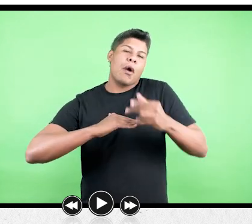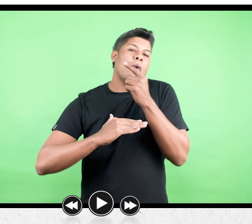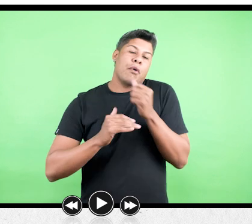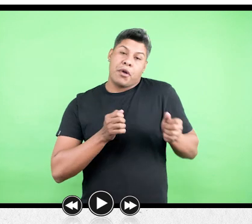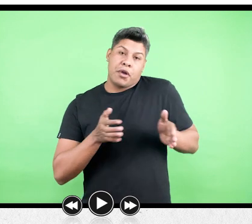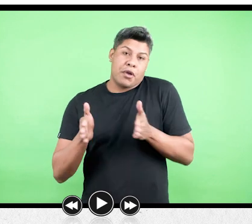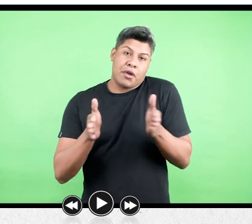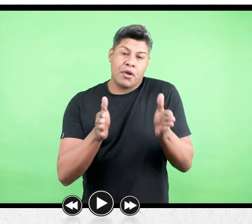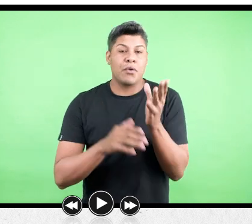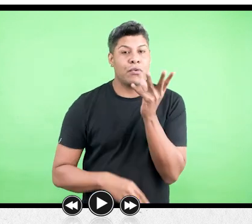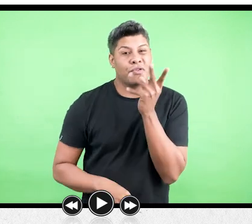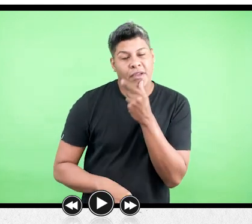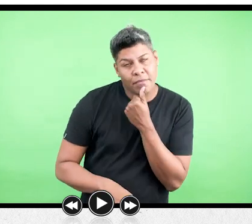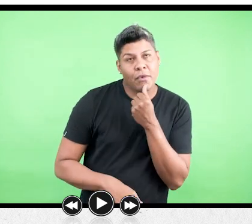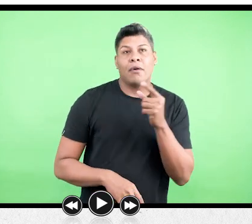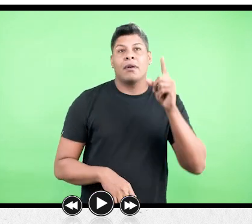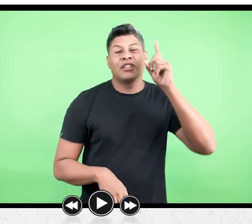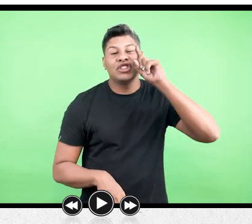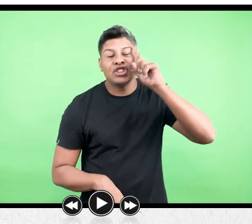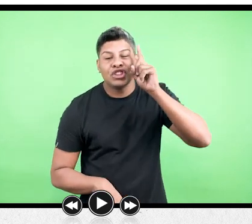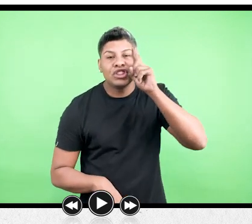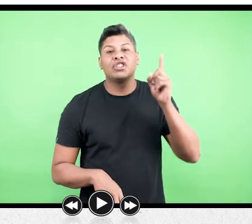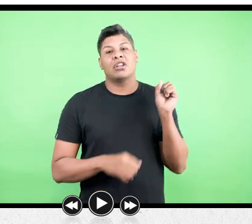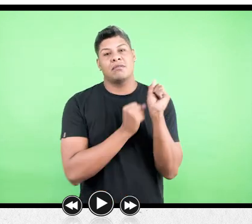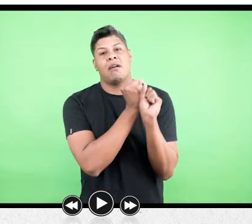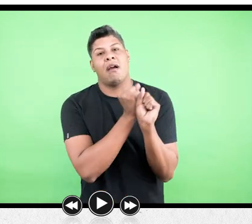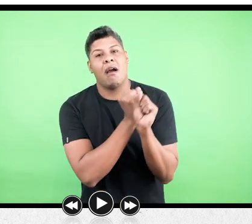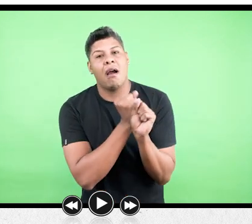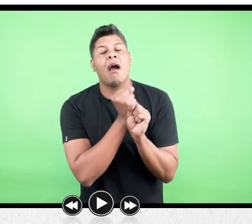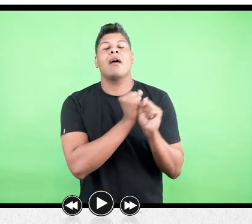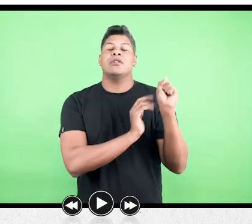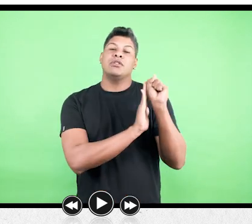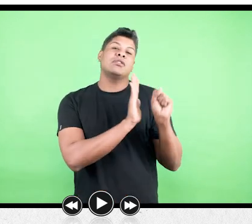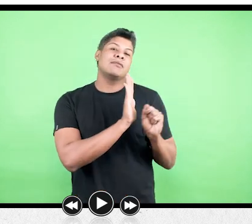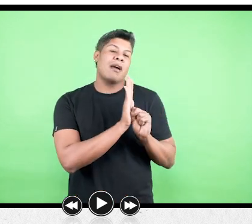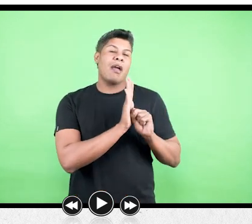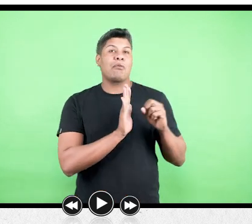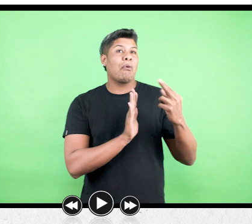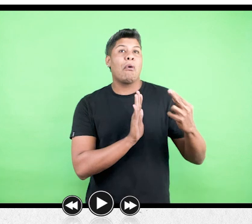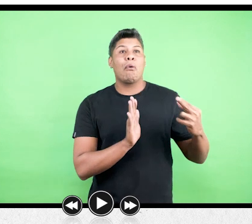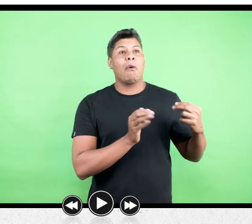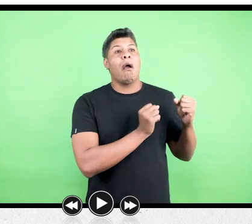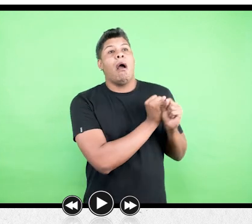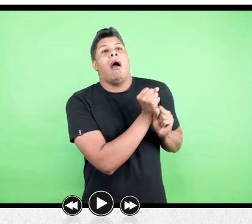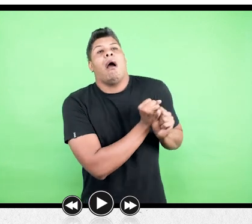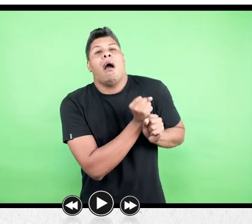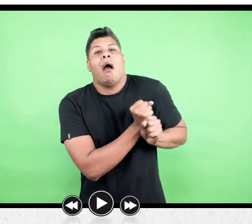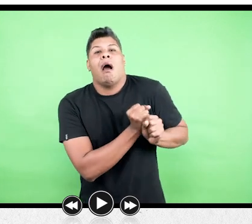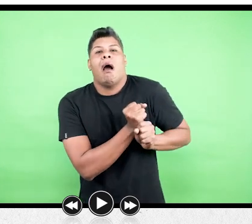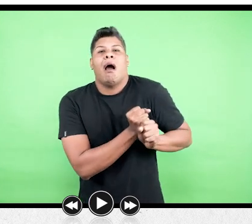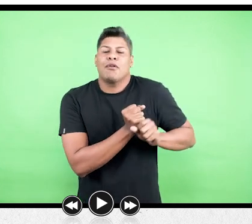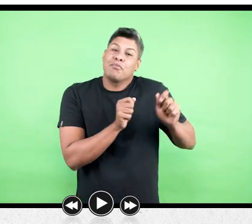fluxo pode demorar dias, anos, séculos ou até milênios. Essa água pode ficar muito tempo,